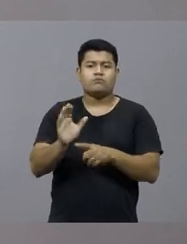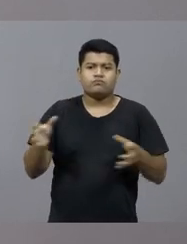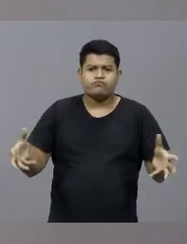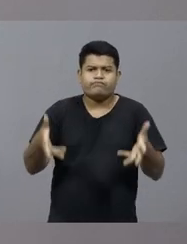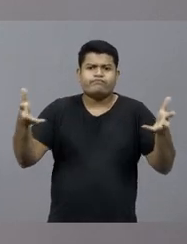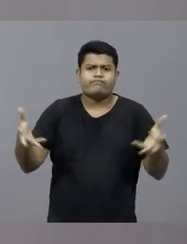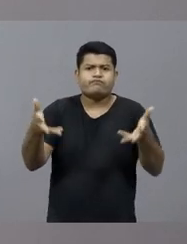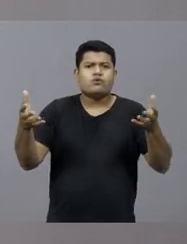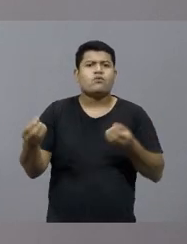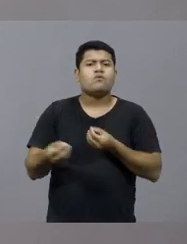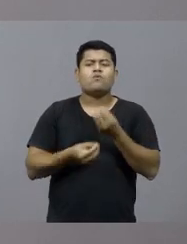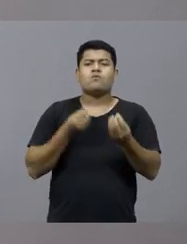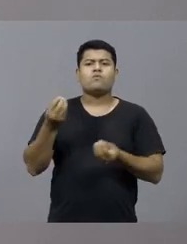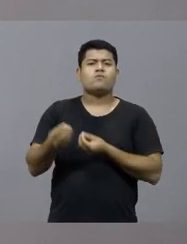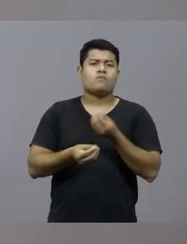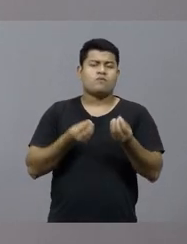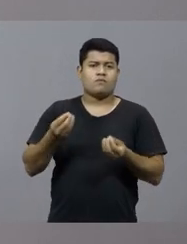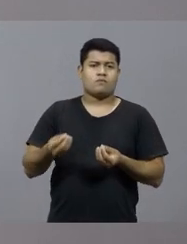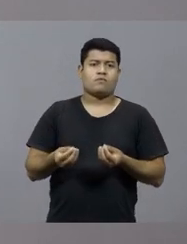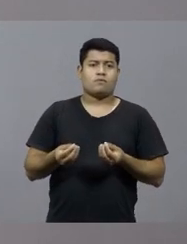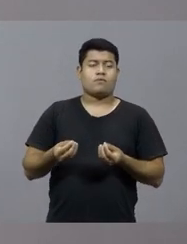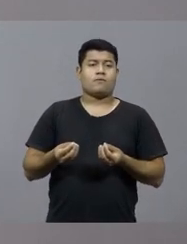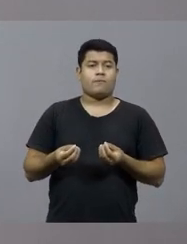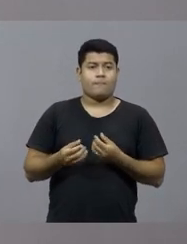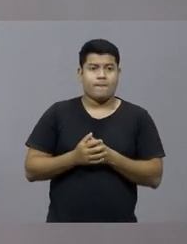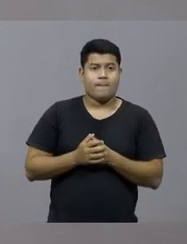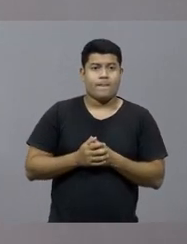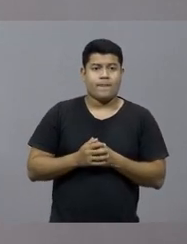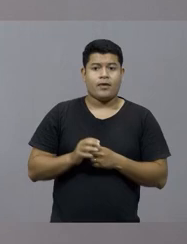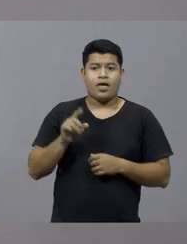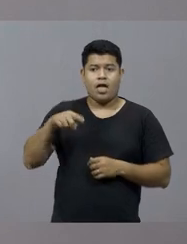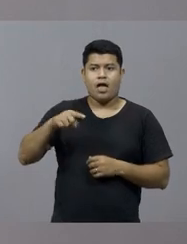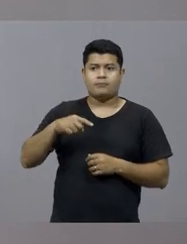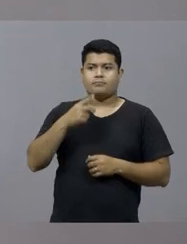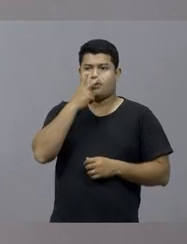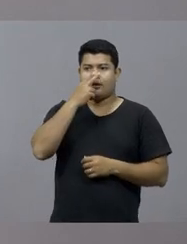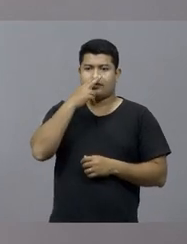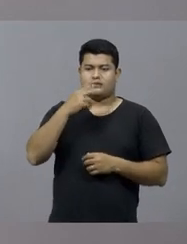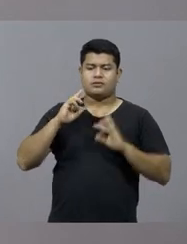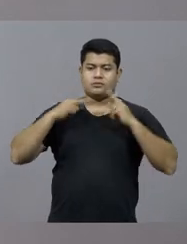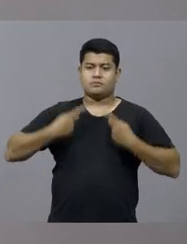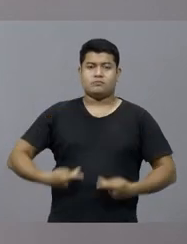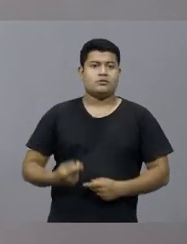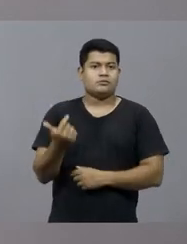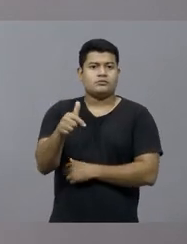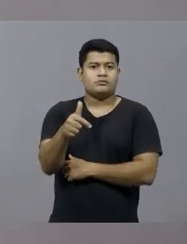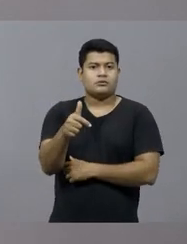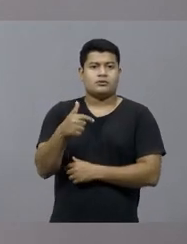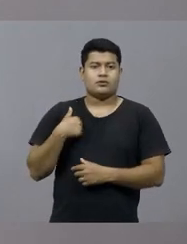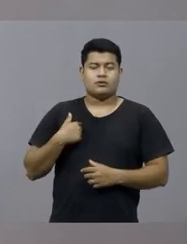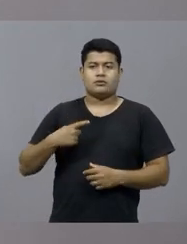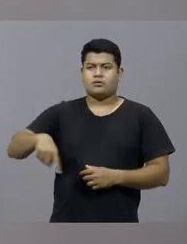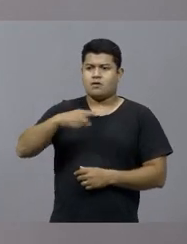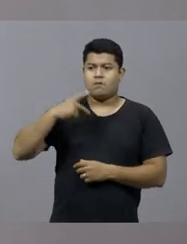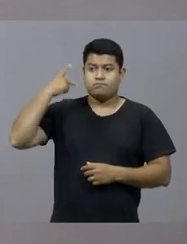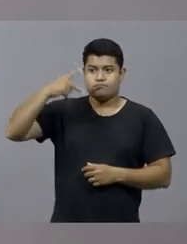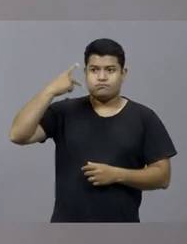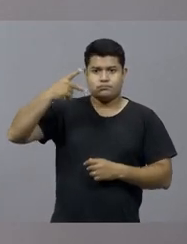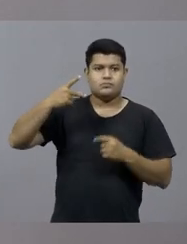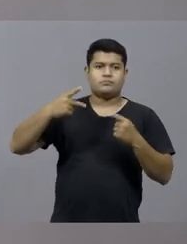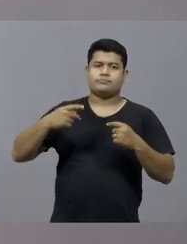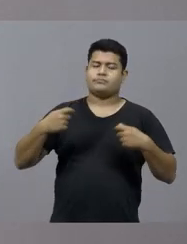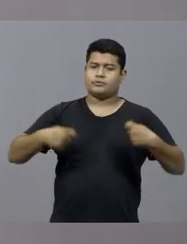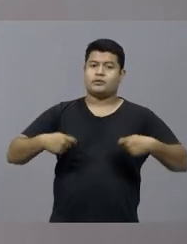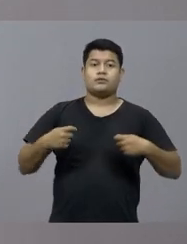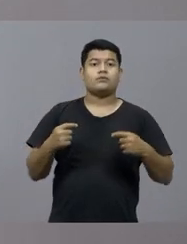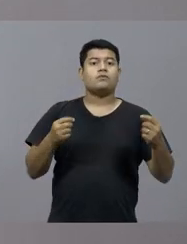desumanização dos seus opositores políticos? A gente deveria lidar com a política de uma forma política debatendo ideias. Mas o que ele pratica aí